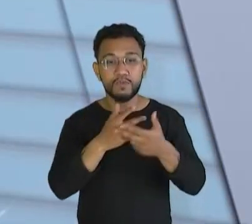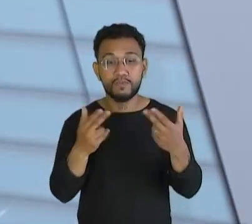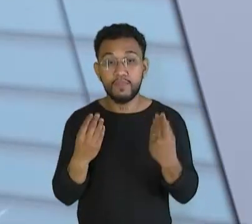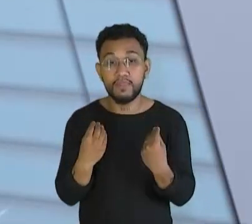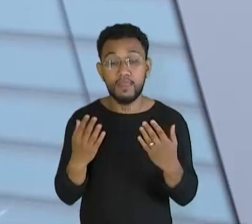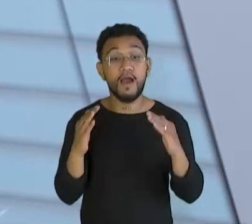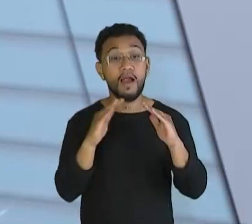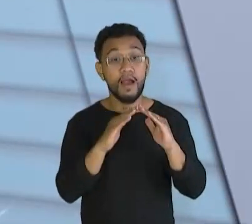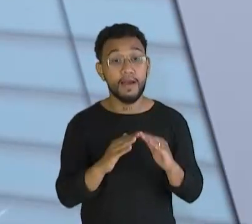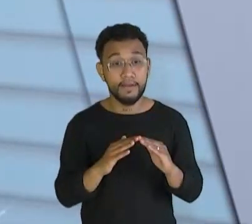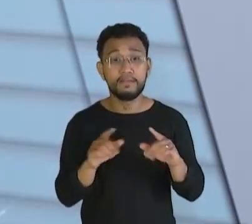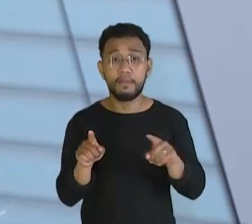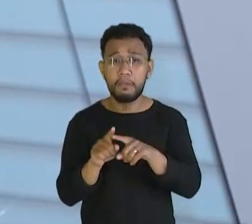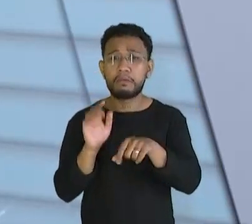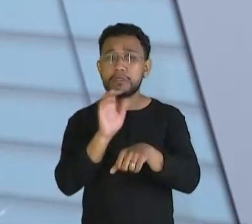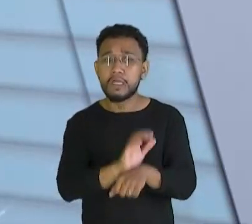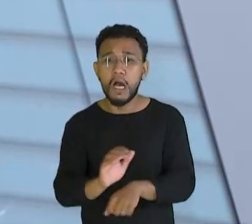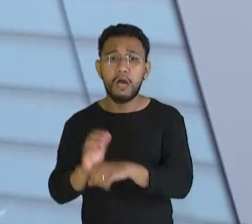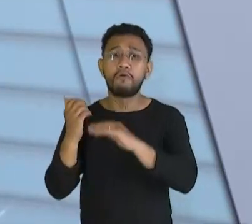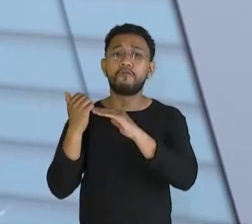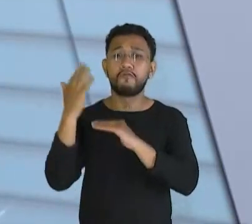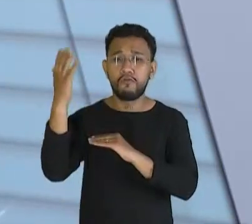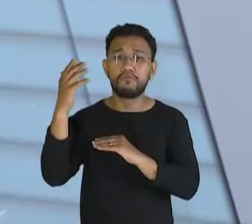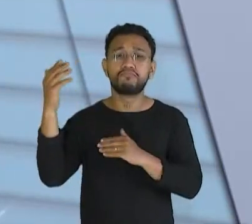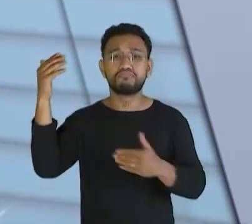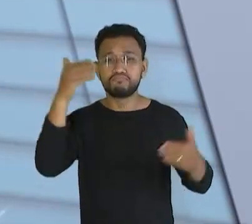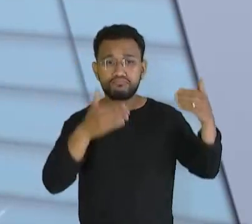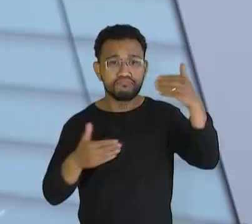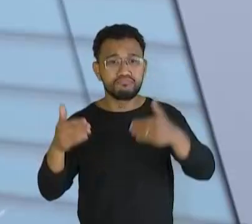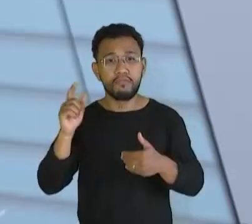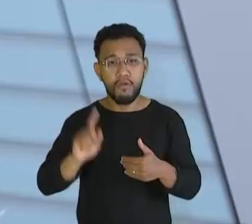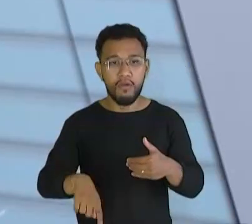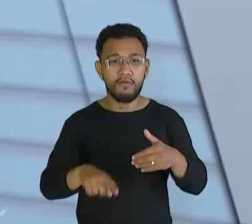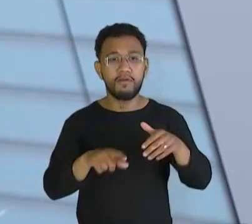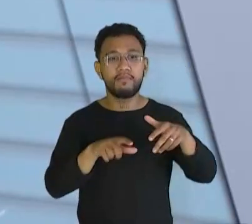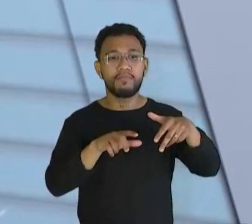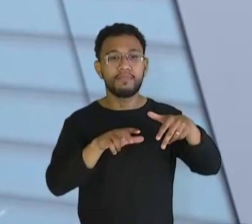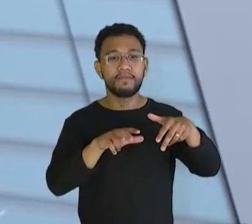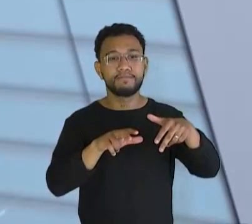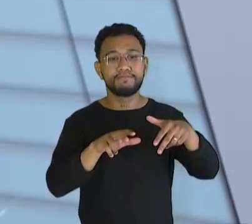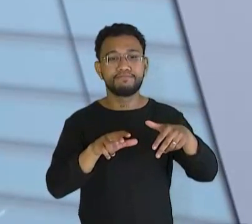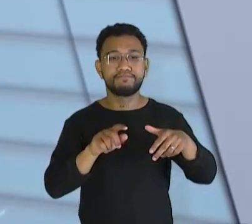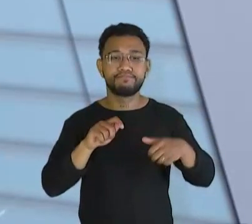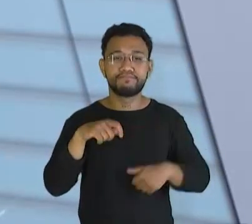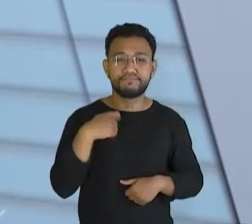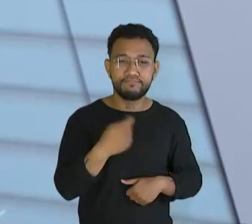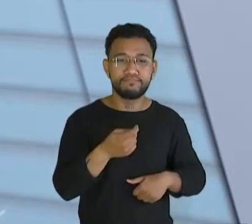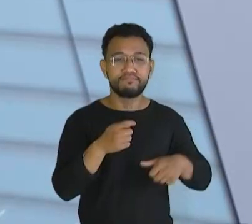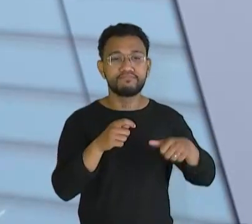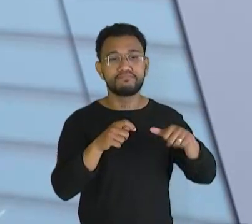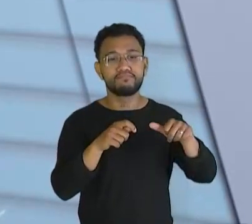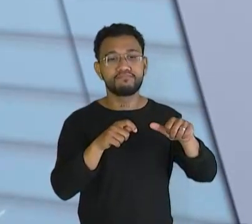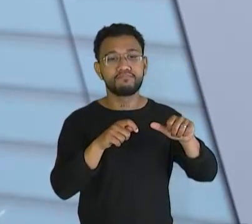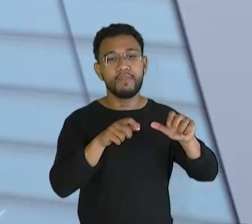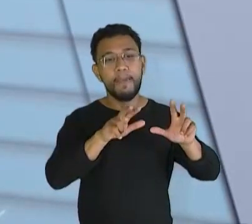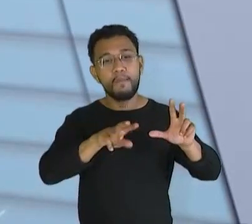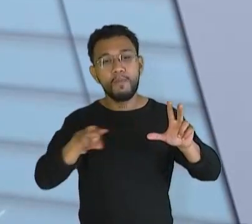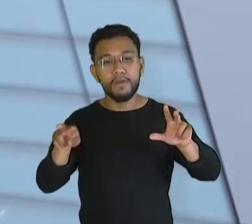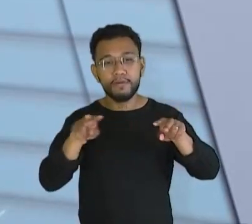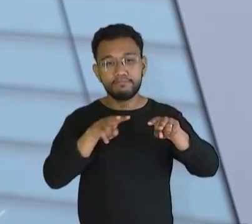outros estados. É uma das maiores repúblicas estudantis da América Latina. Que legal, hein? Casa do